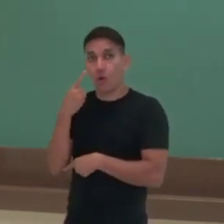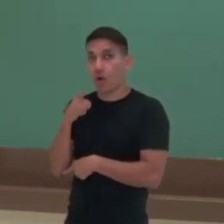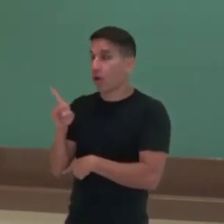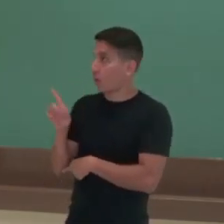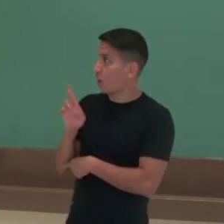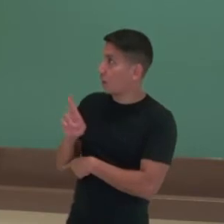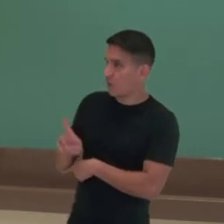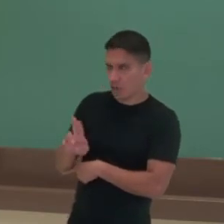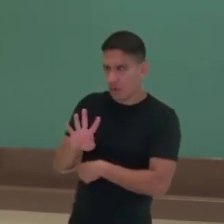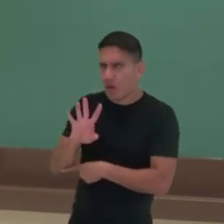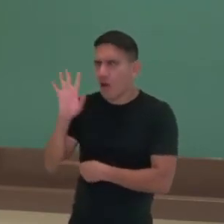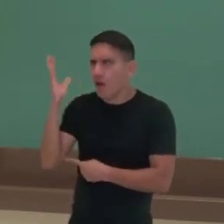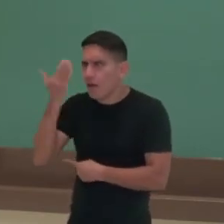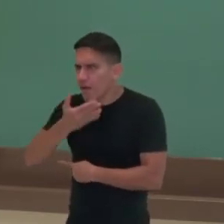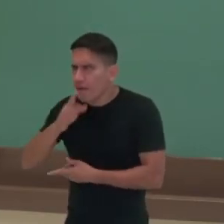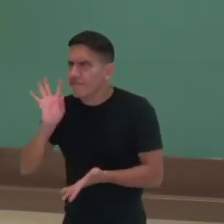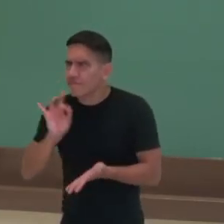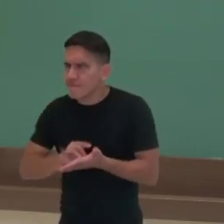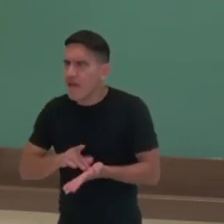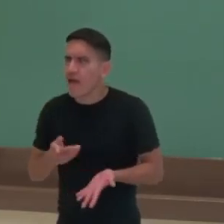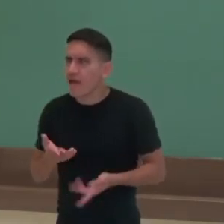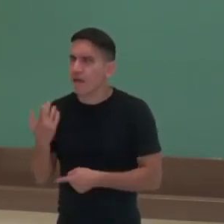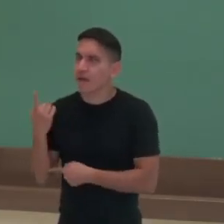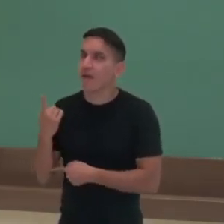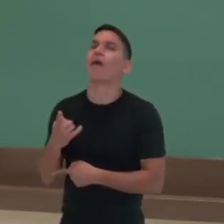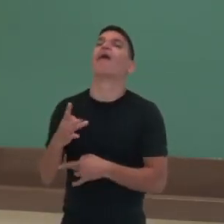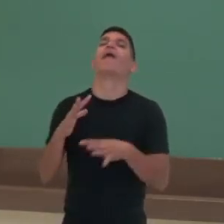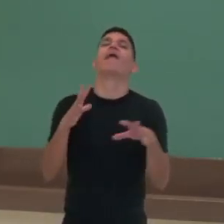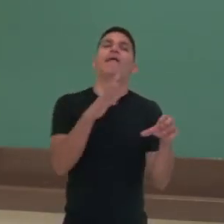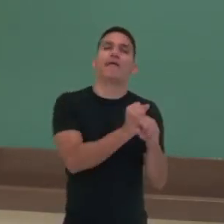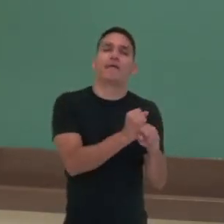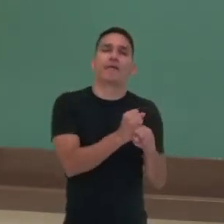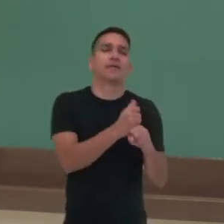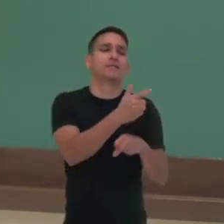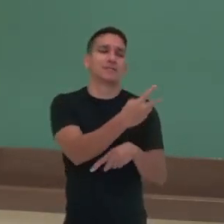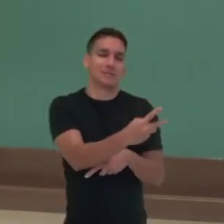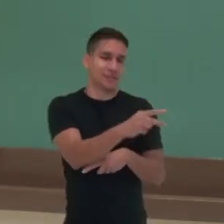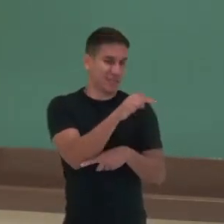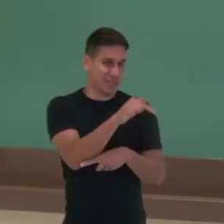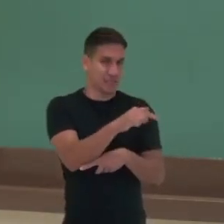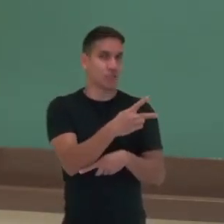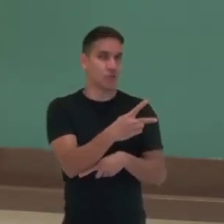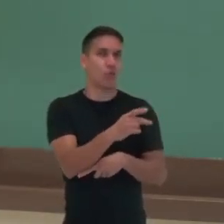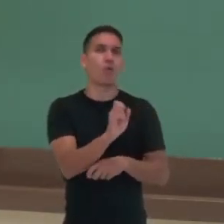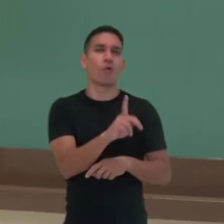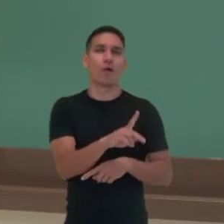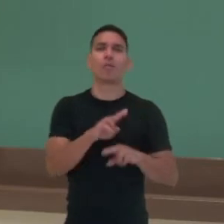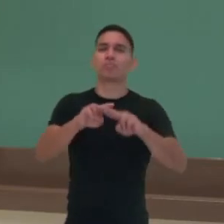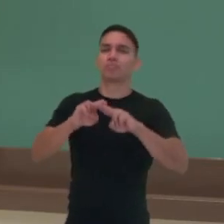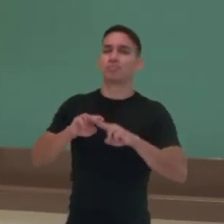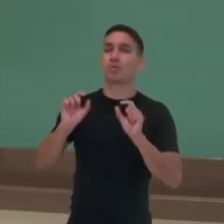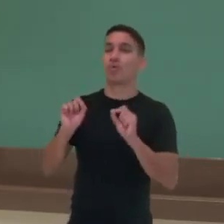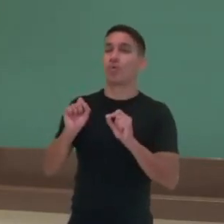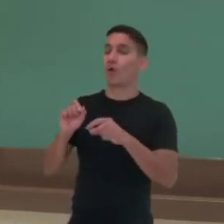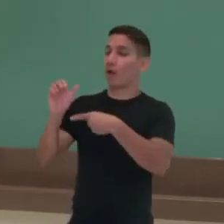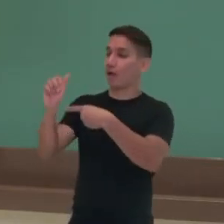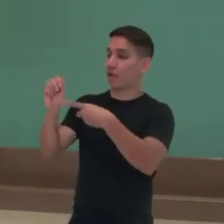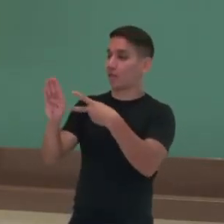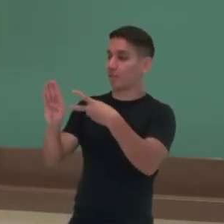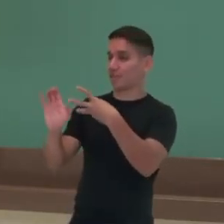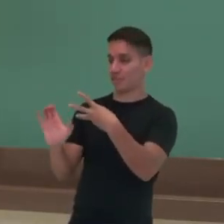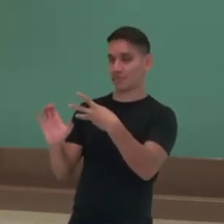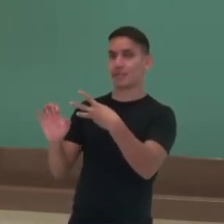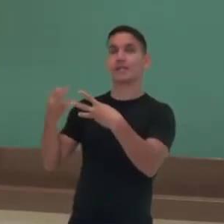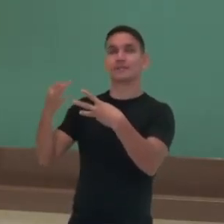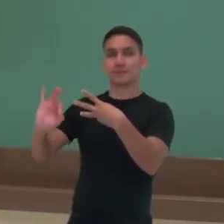fazemos a prova real e verificamos que a soma dos três dá 72. Então, significa que os valores de A, B